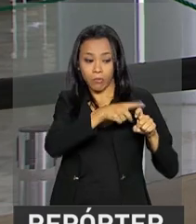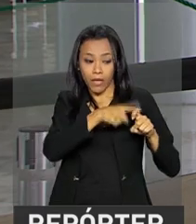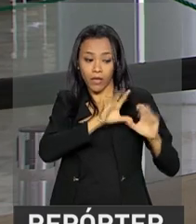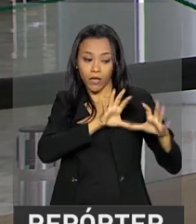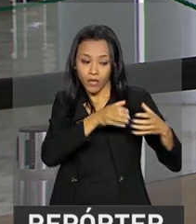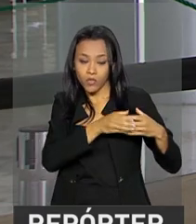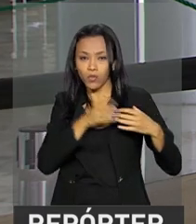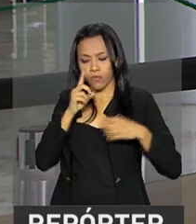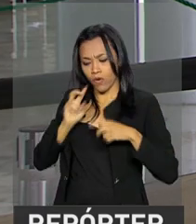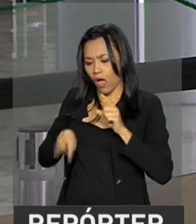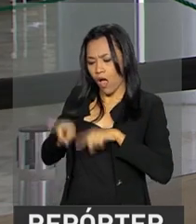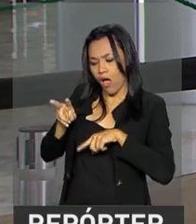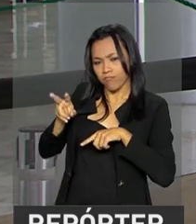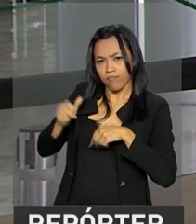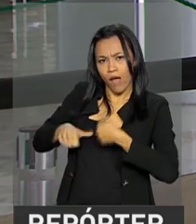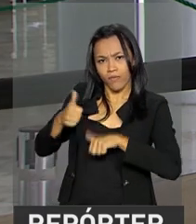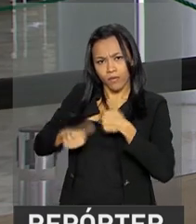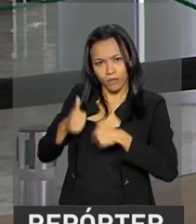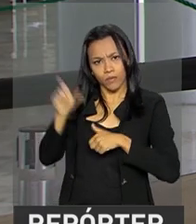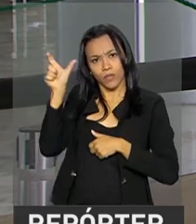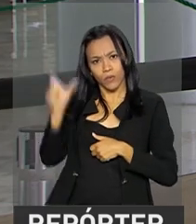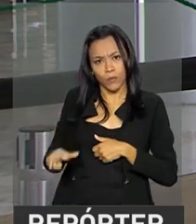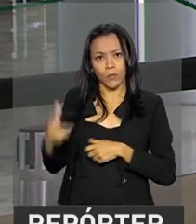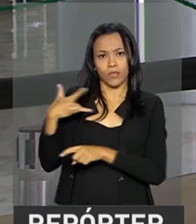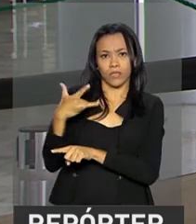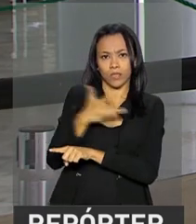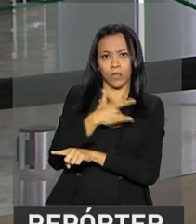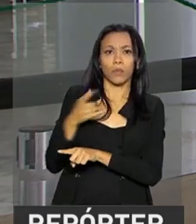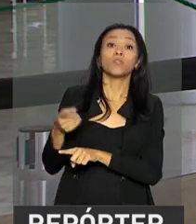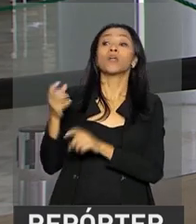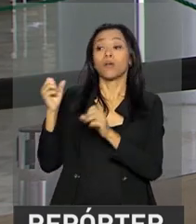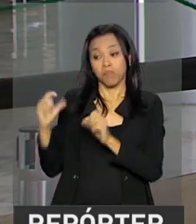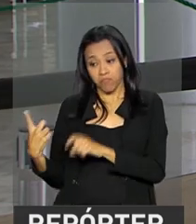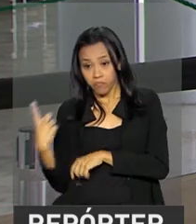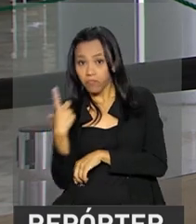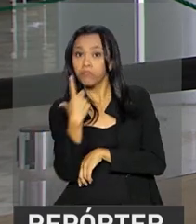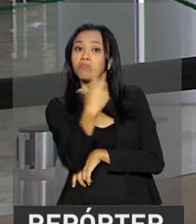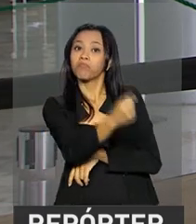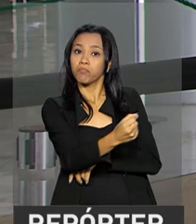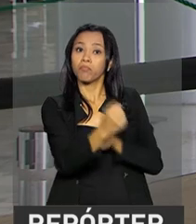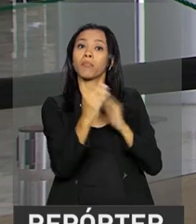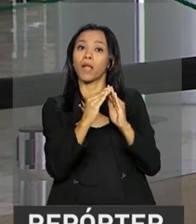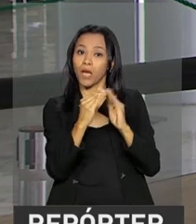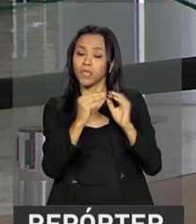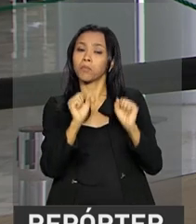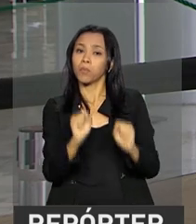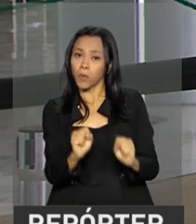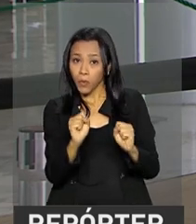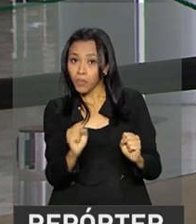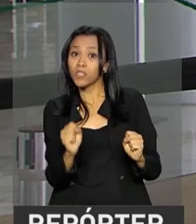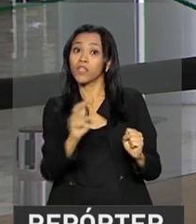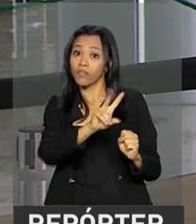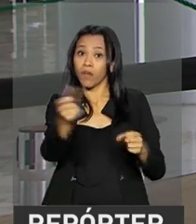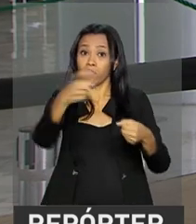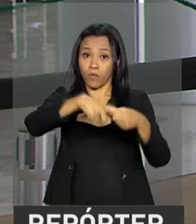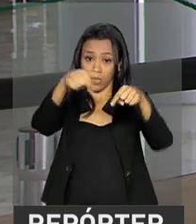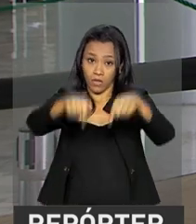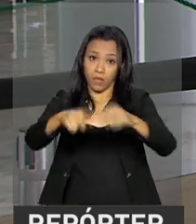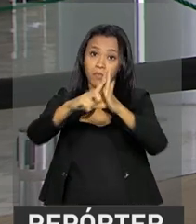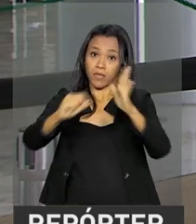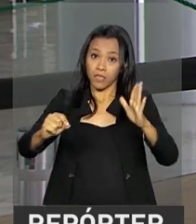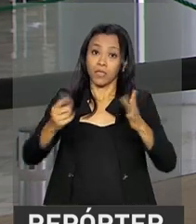equipe que o acompanha no hospital sírio libanês recebeu alta e vai retornar aqui para brasília a equipe